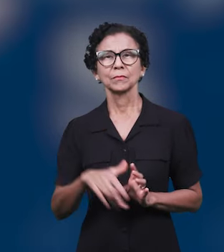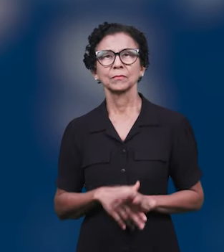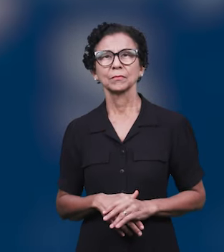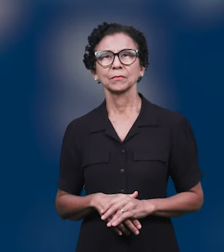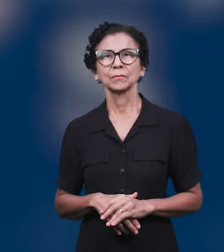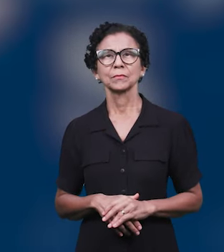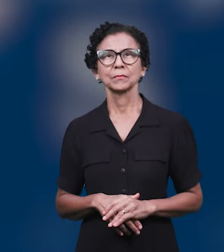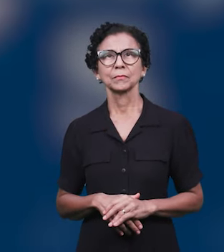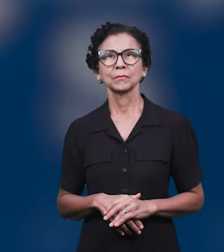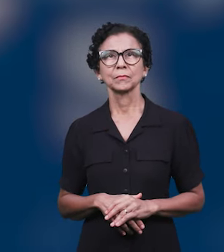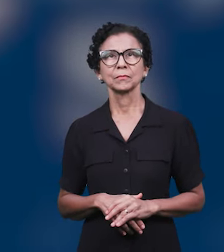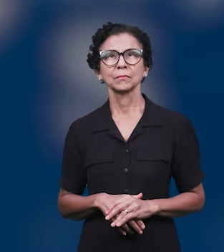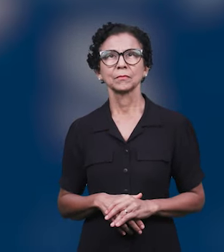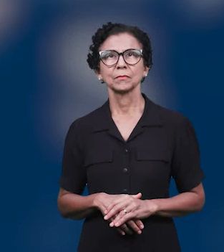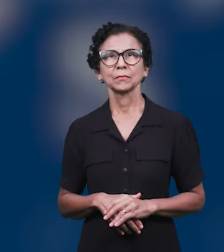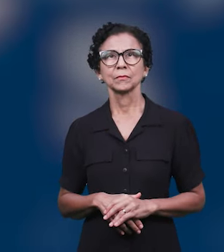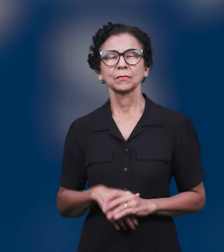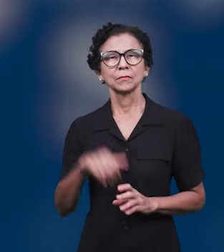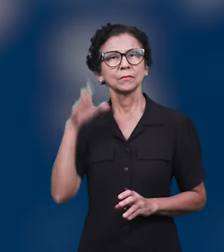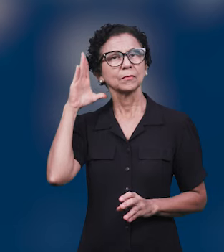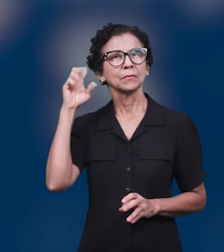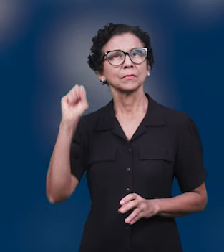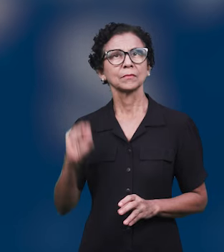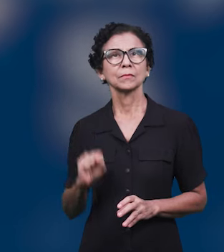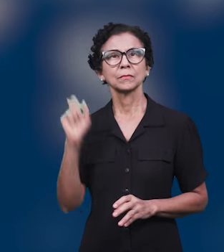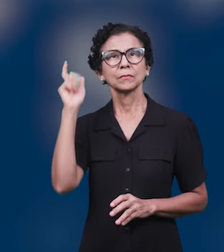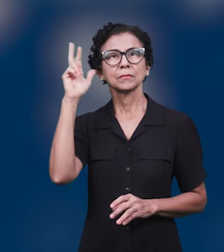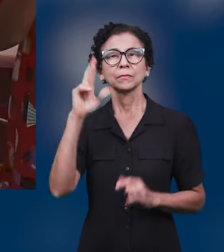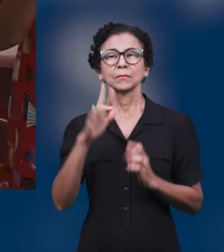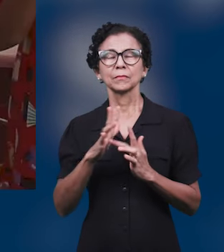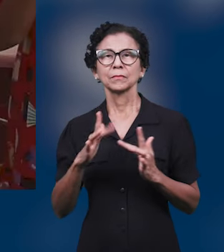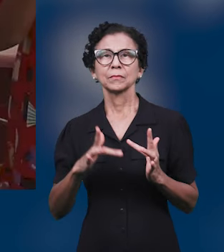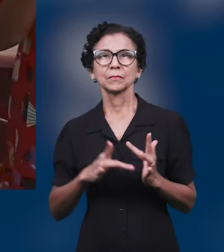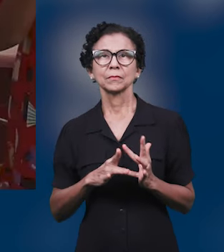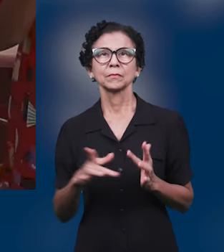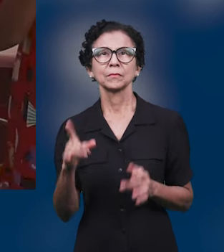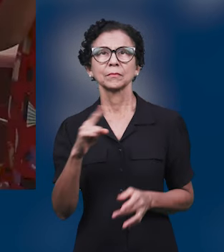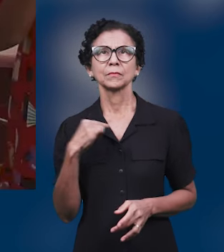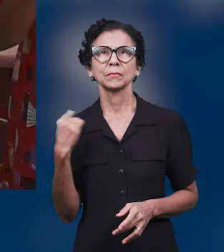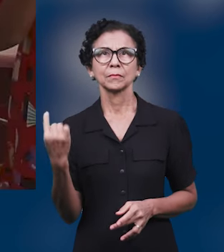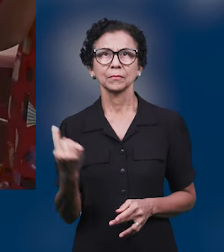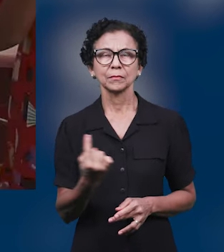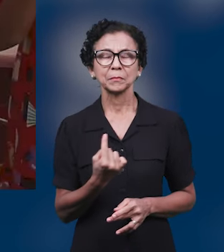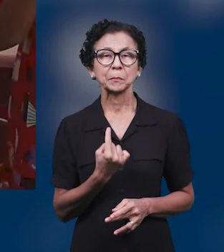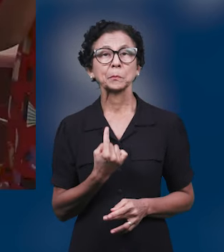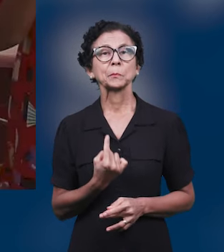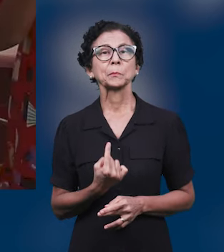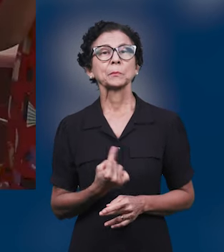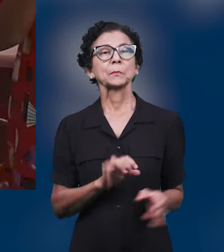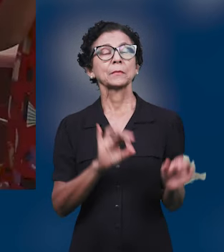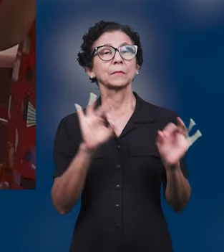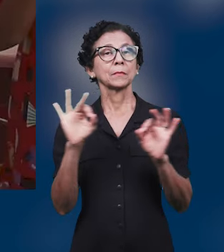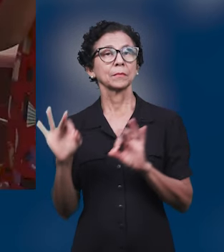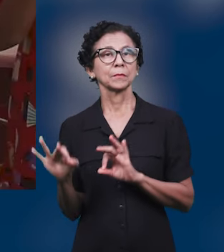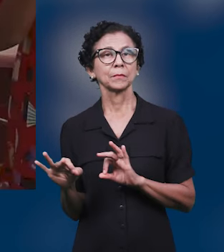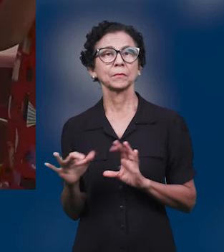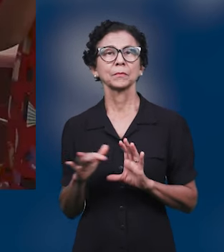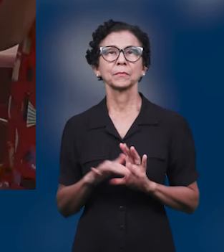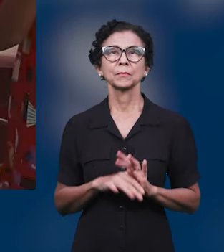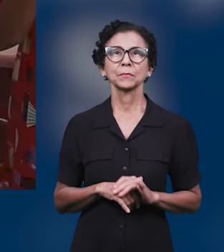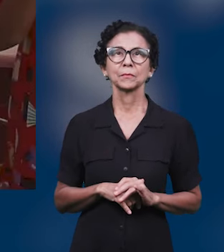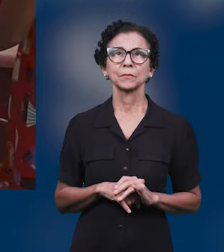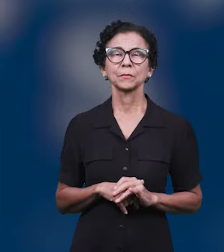na Igreja de Nova Lima, foi chamada para ser professora da classe 03. E foi uma grande experiência para a